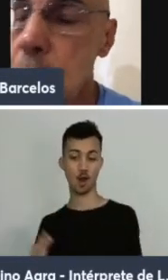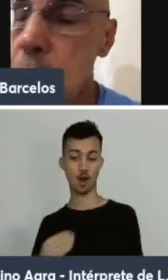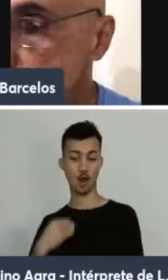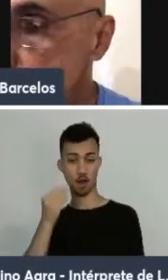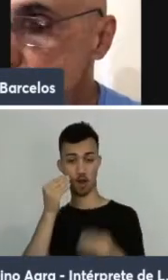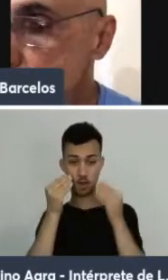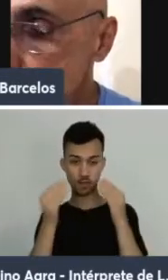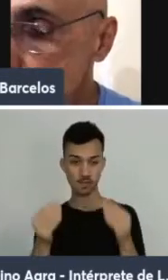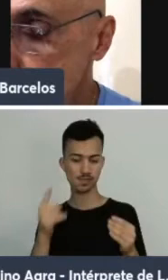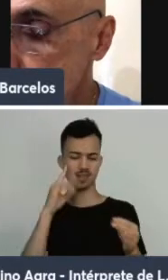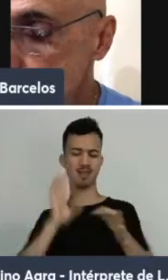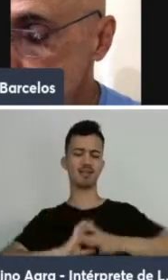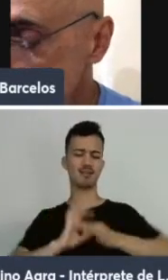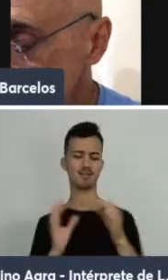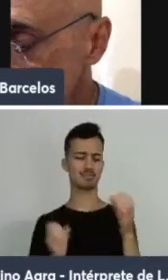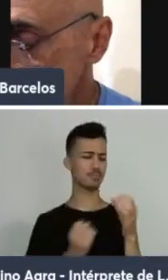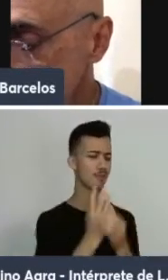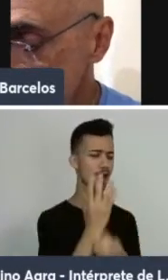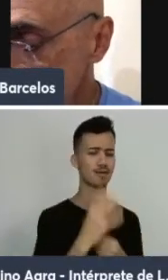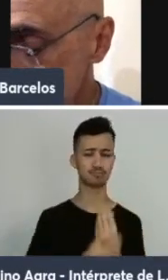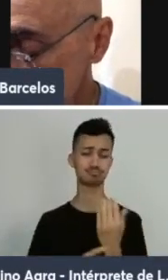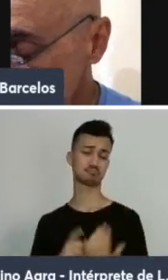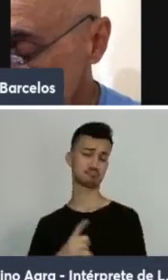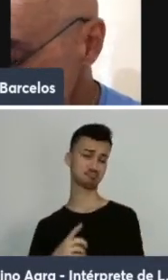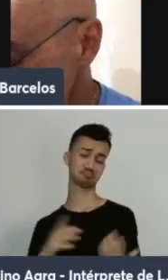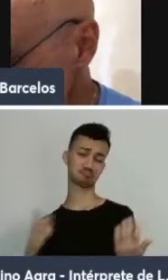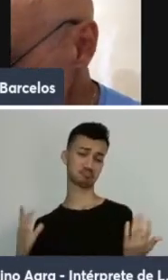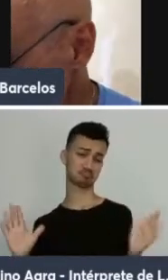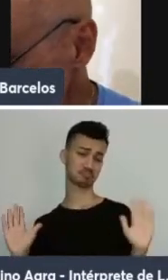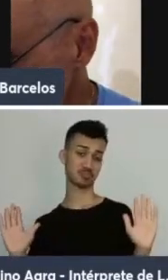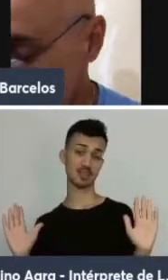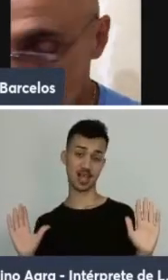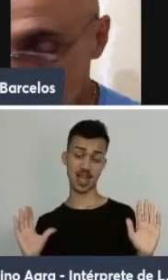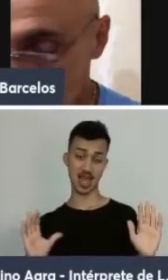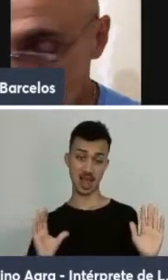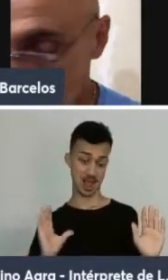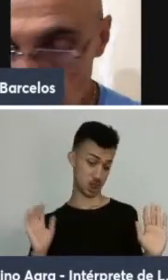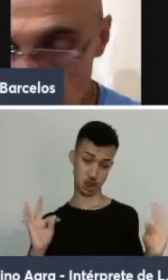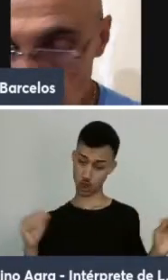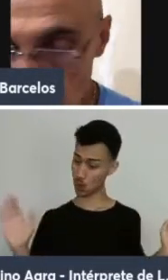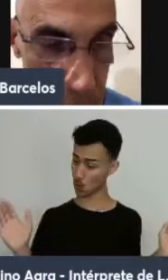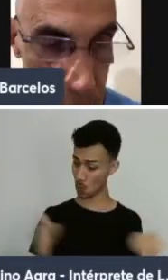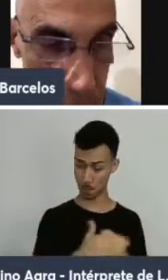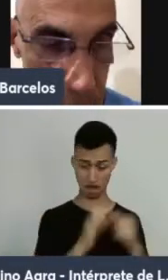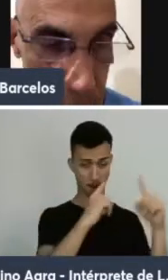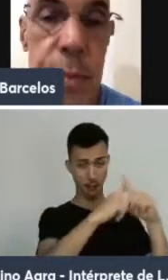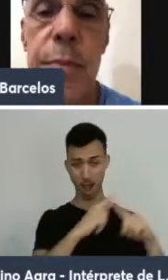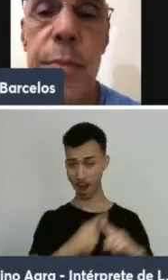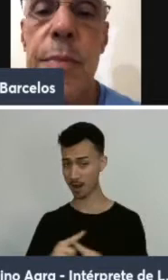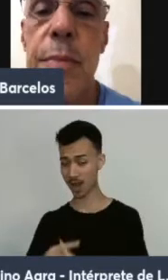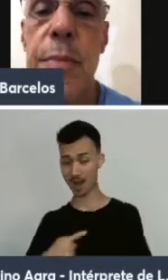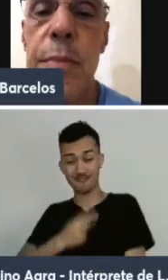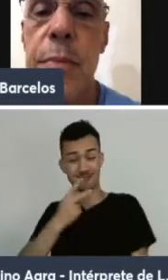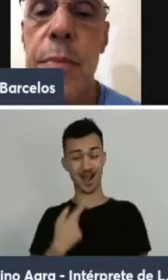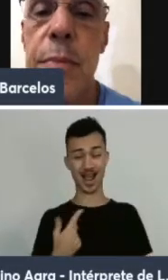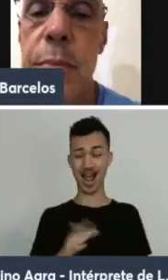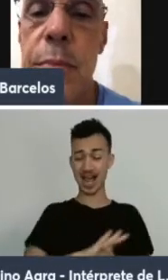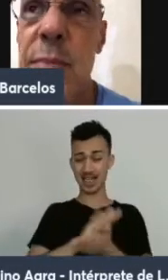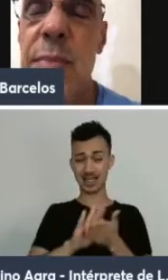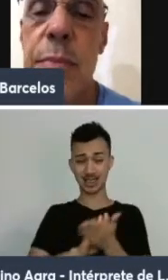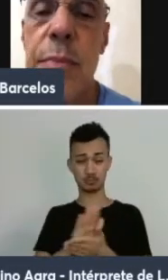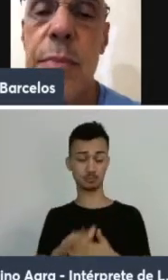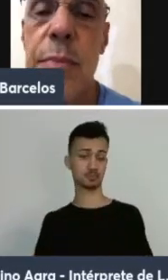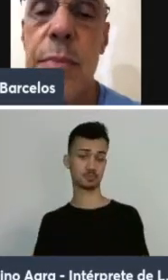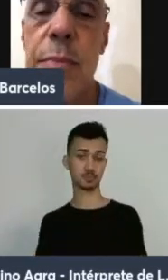à comunidade LGBT na época, porque não tinha, não podia e ponto final. Não se falava disso. A